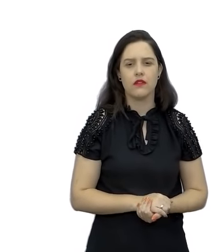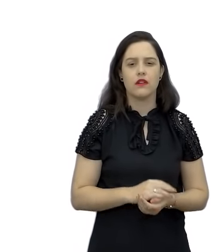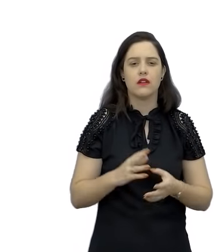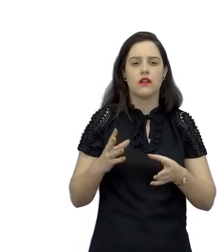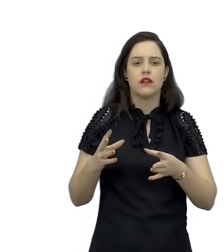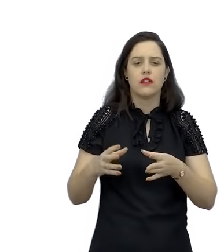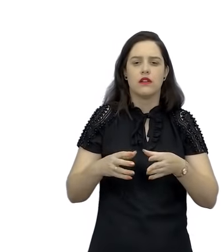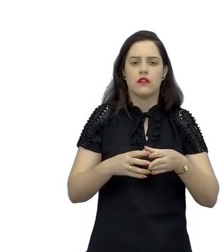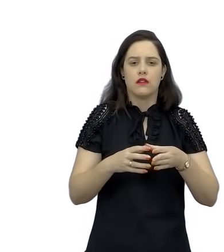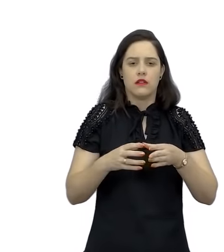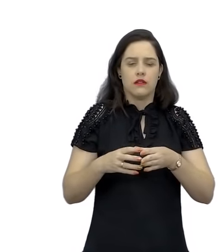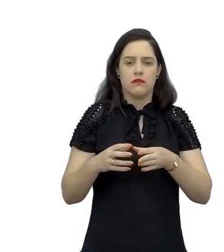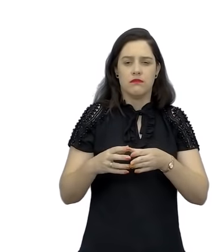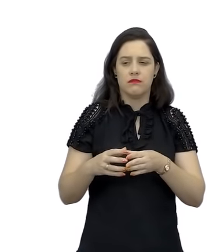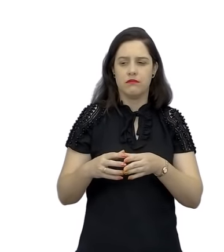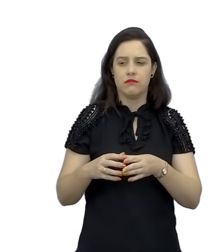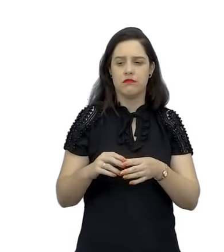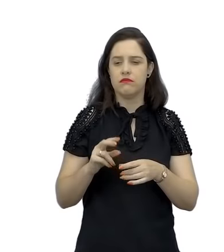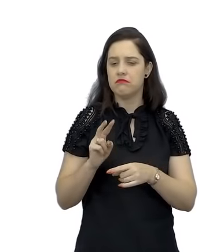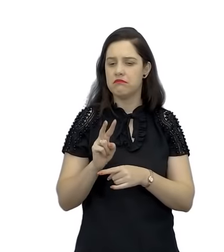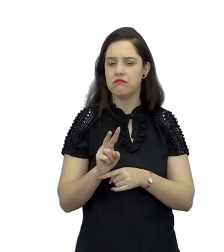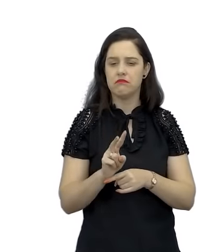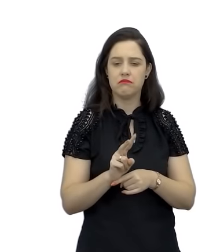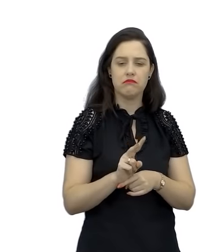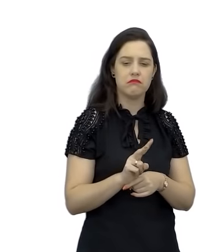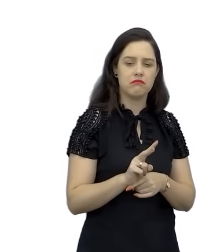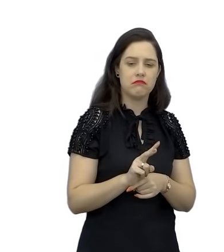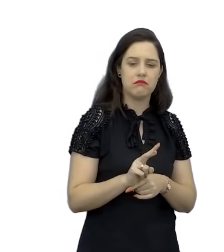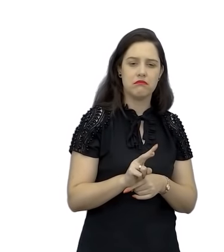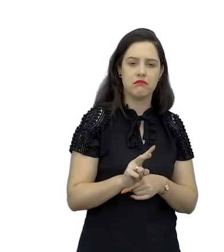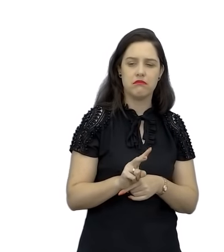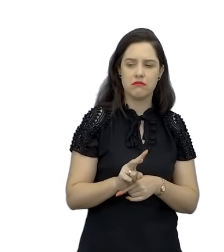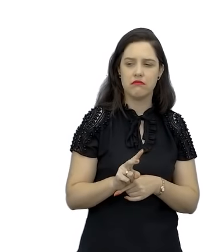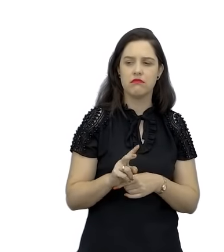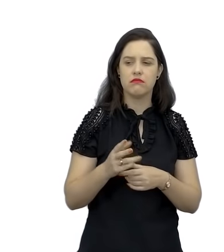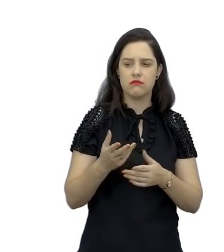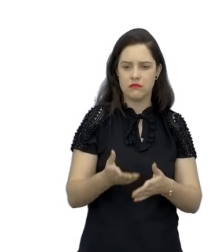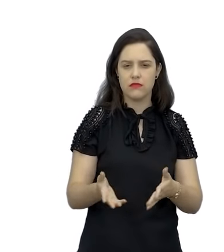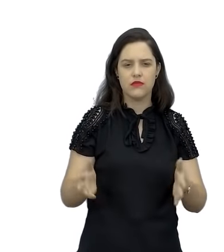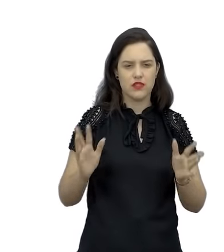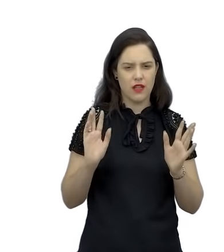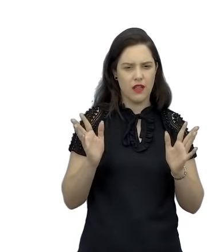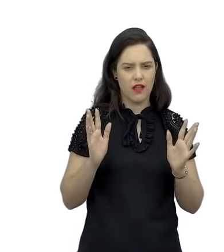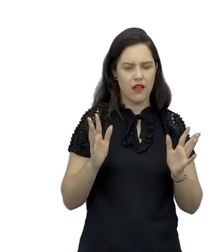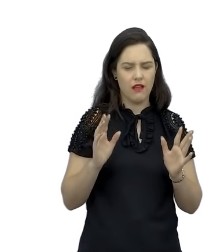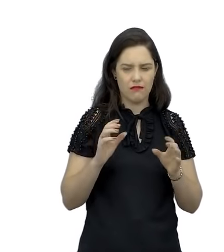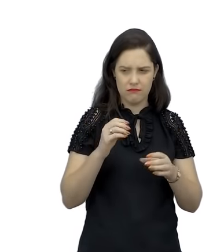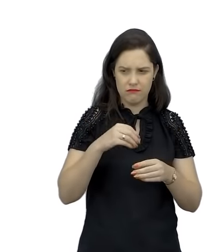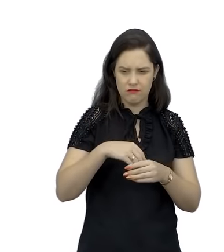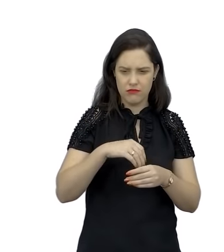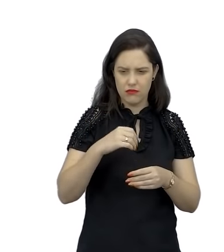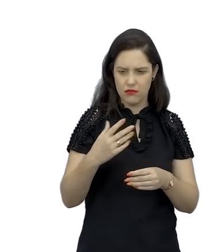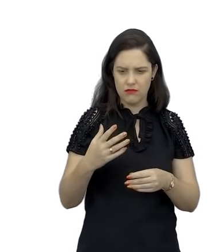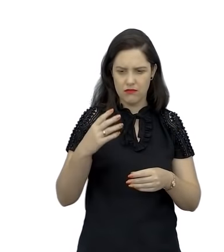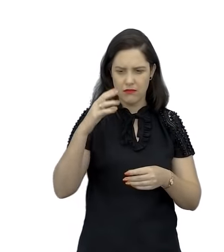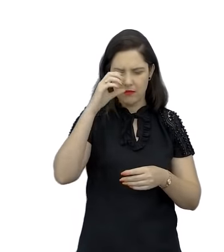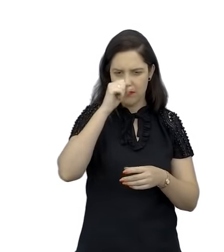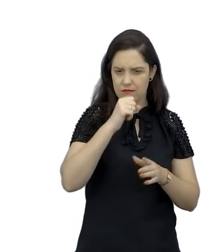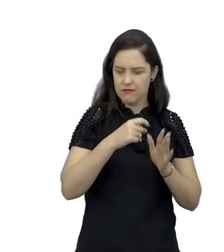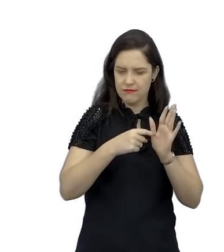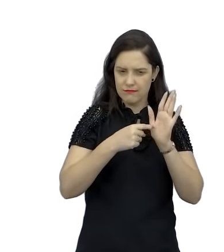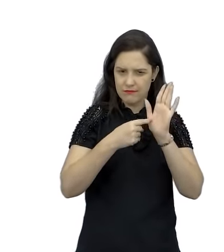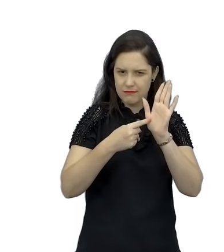muitos de vocês já fazem, o próprio material Aprender Sempre, ele já mostra, dá esse movimento, né? Então, eu